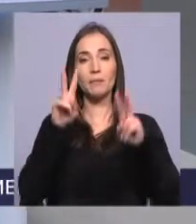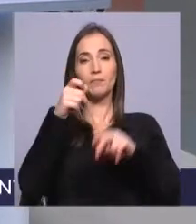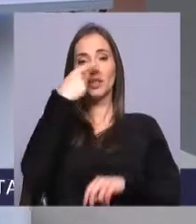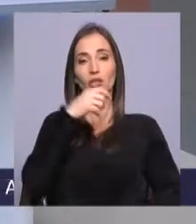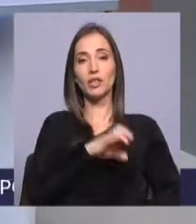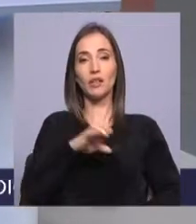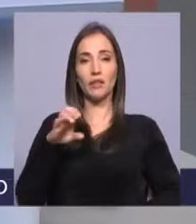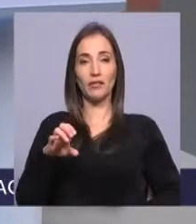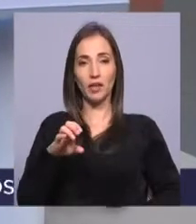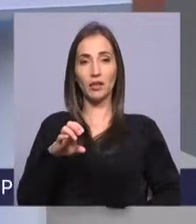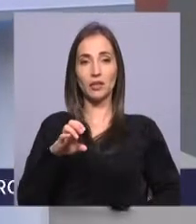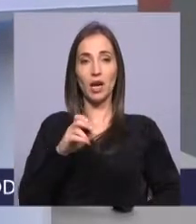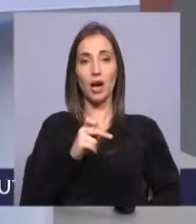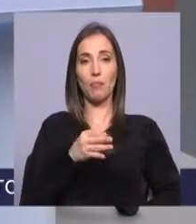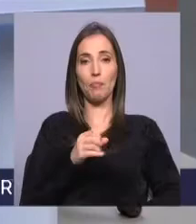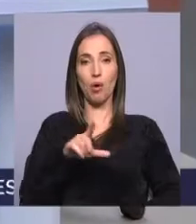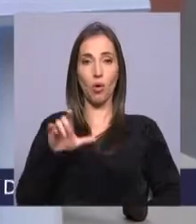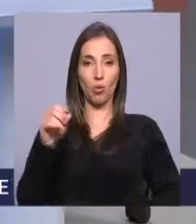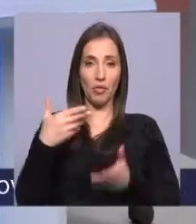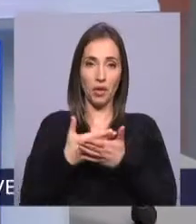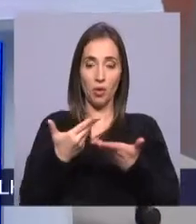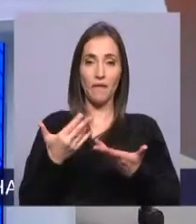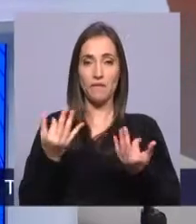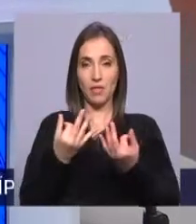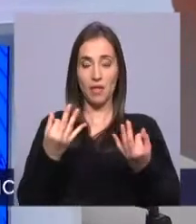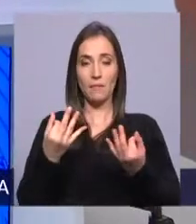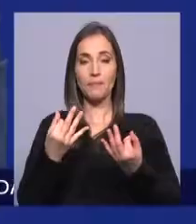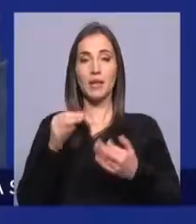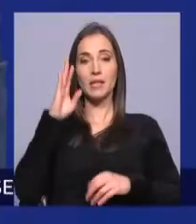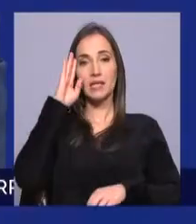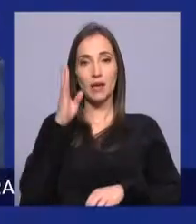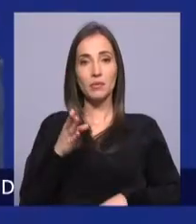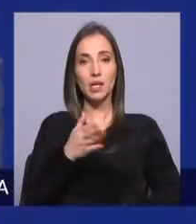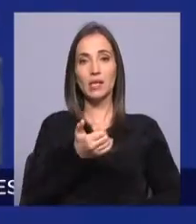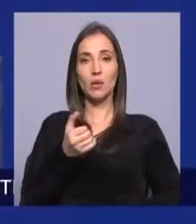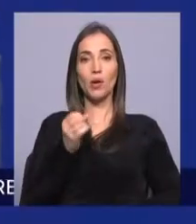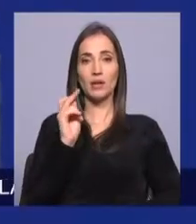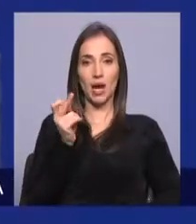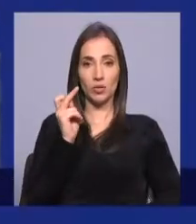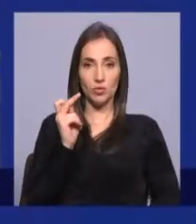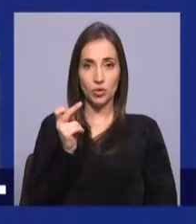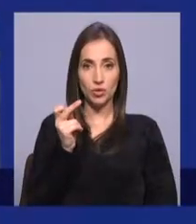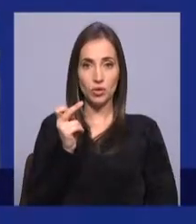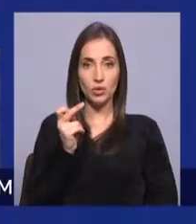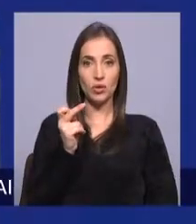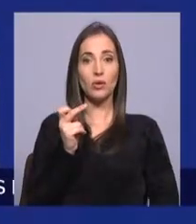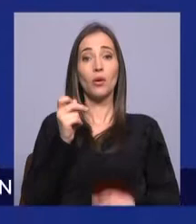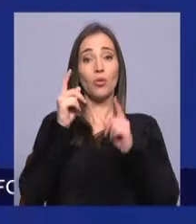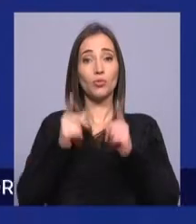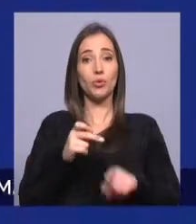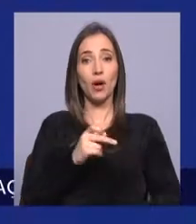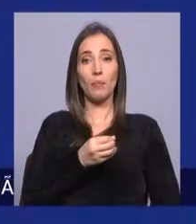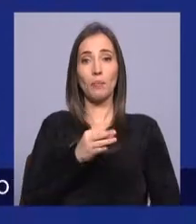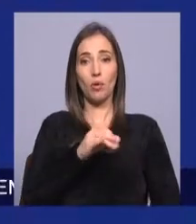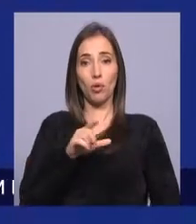não é, da Apolo até aos nossos tempos. É verdade. Sabes que há 50 anos, quando se deu a Apolo 17,